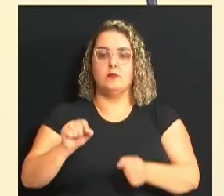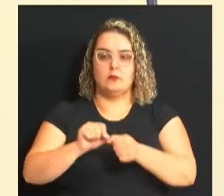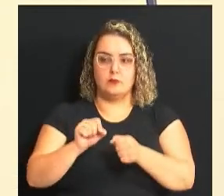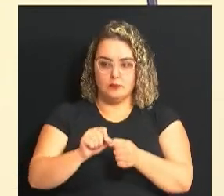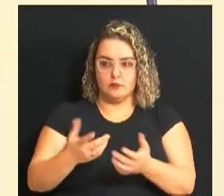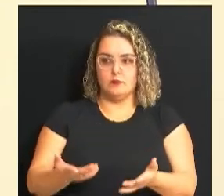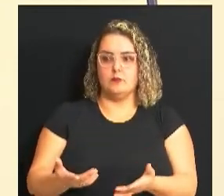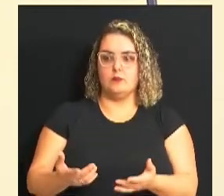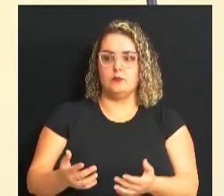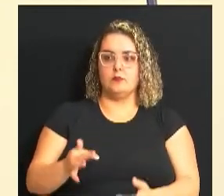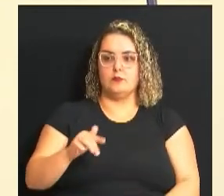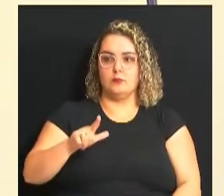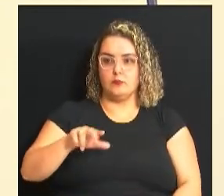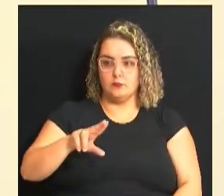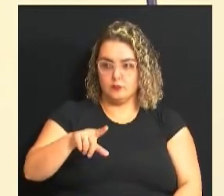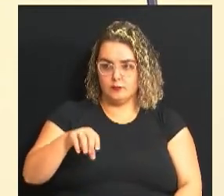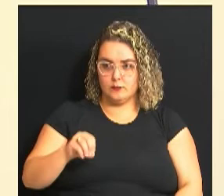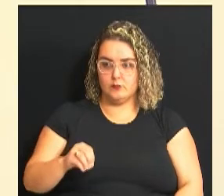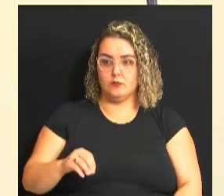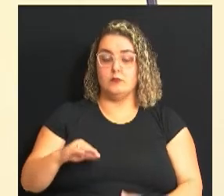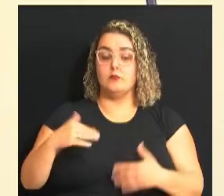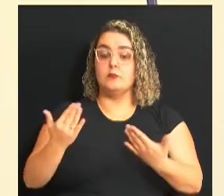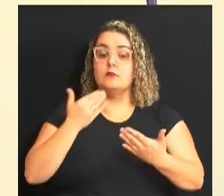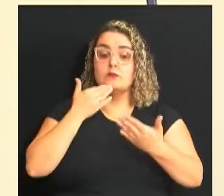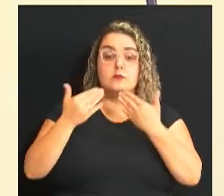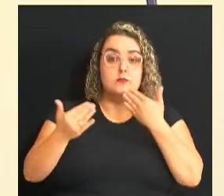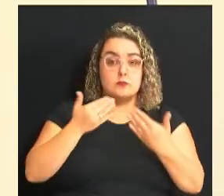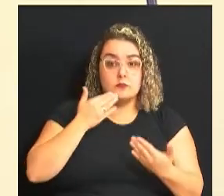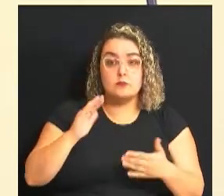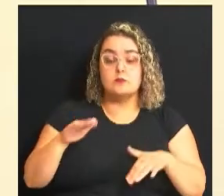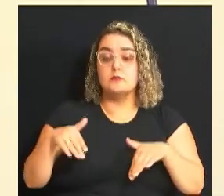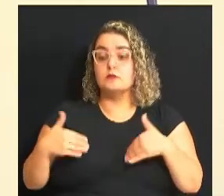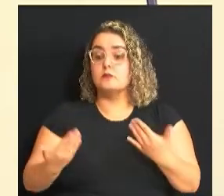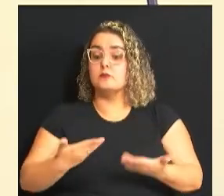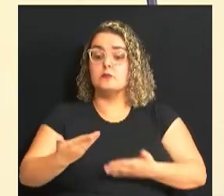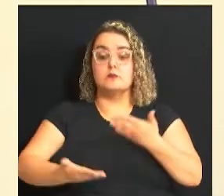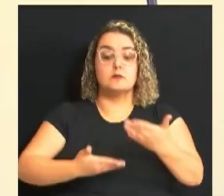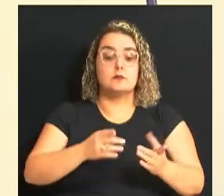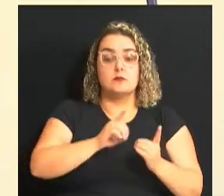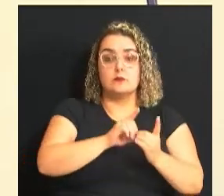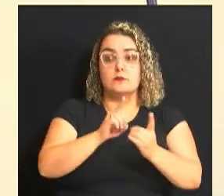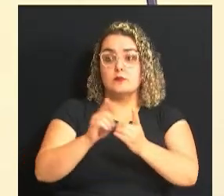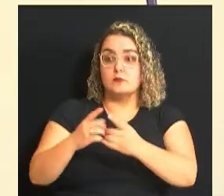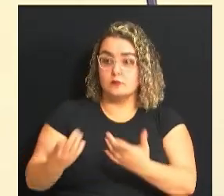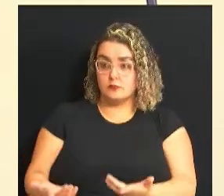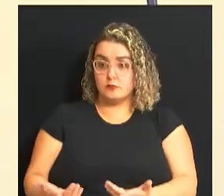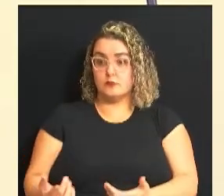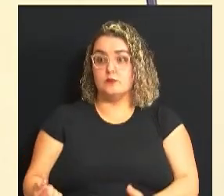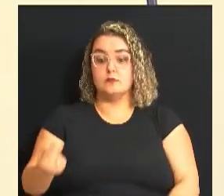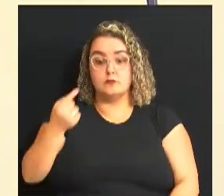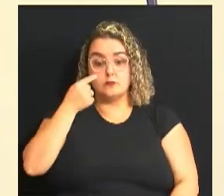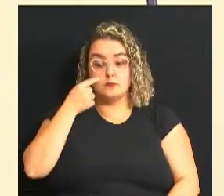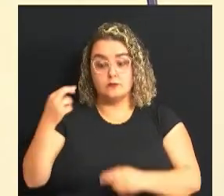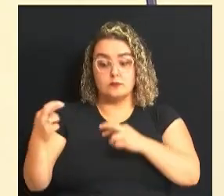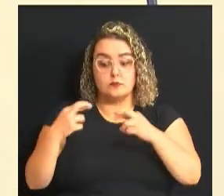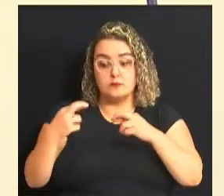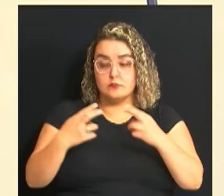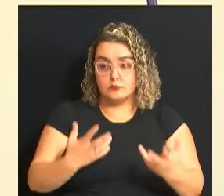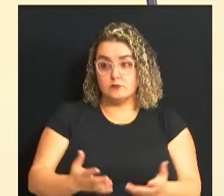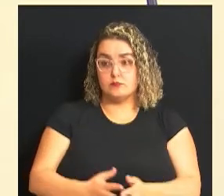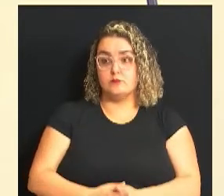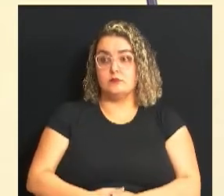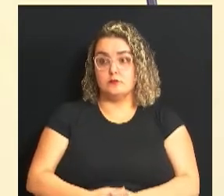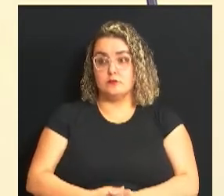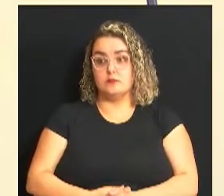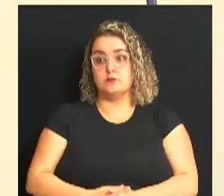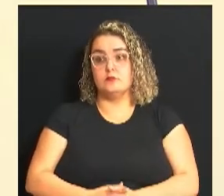do fluxo, de quais as demandas, quais os serviços de atendimento, e foi verificado, e volto a dizer,